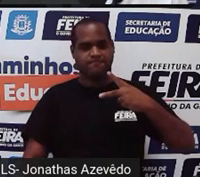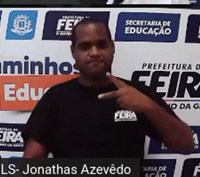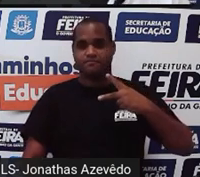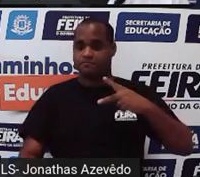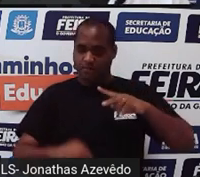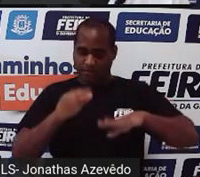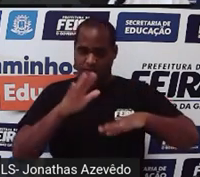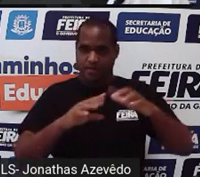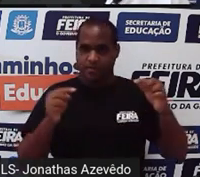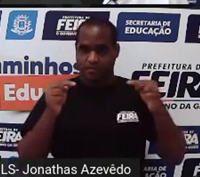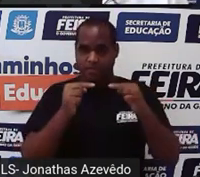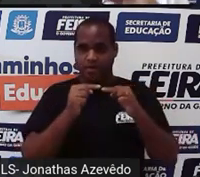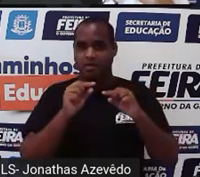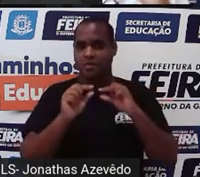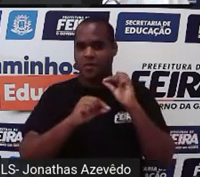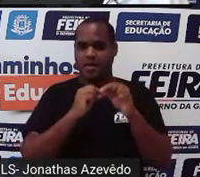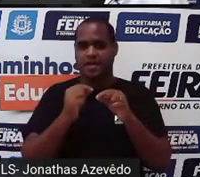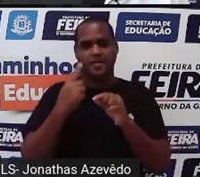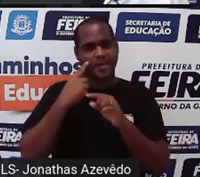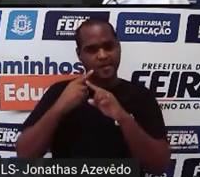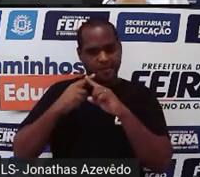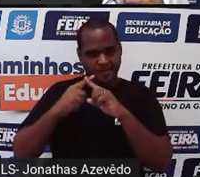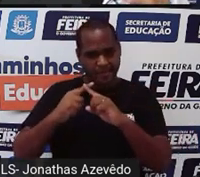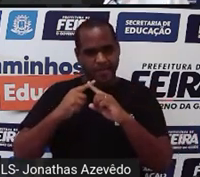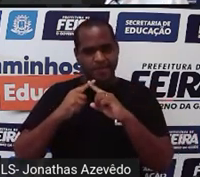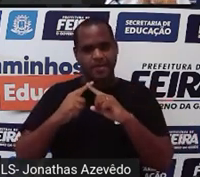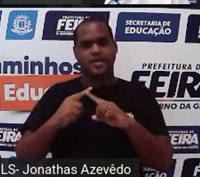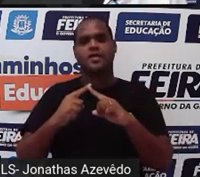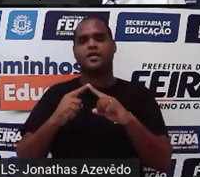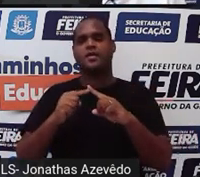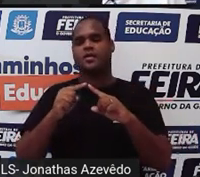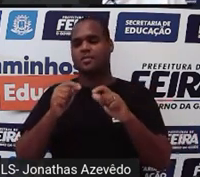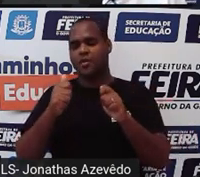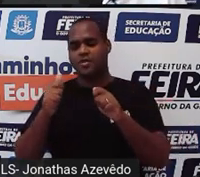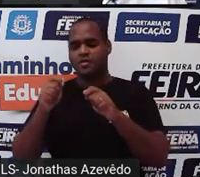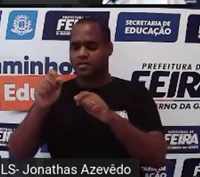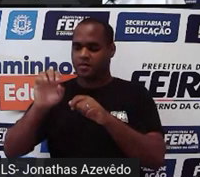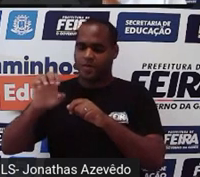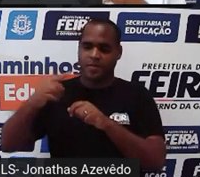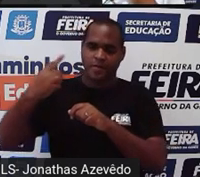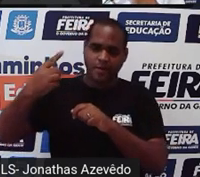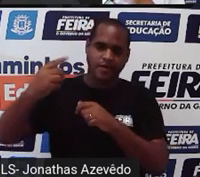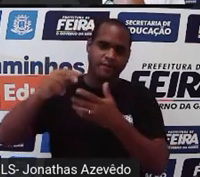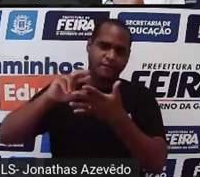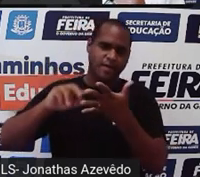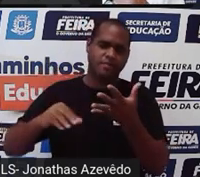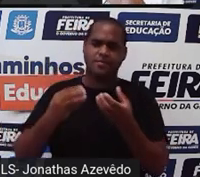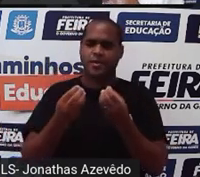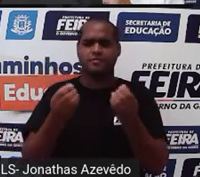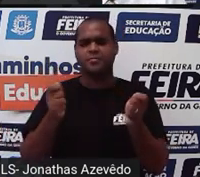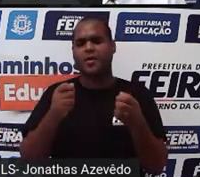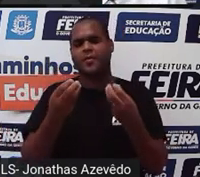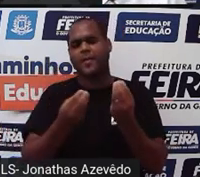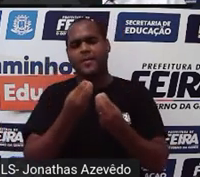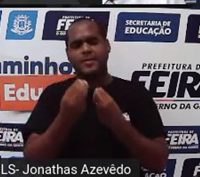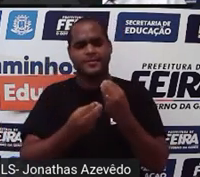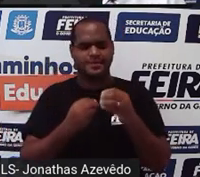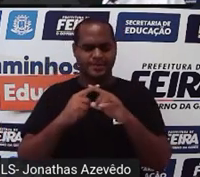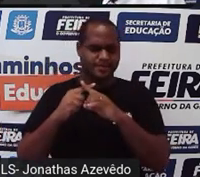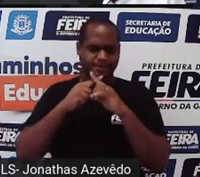quando necessário a gente aplica a multiplicidade nas equações Como assim